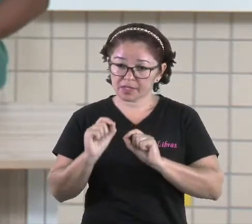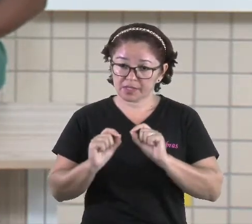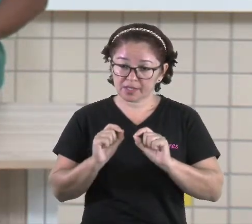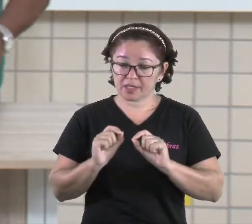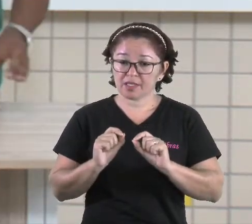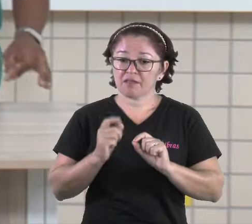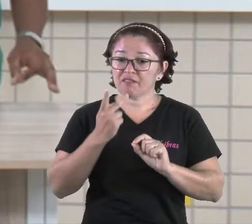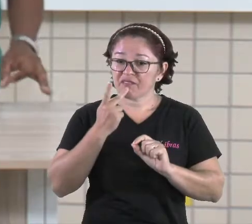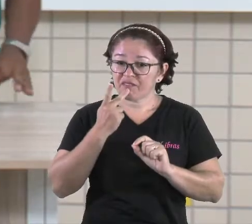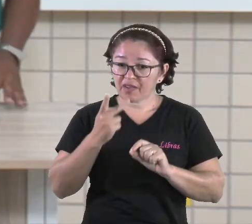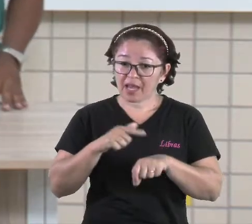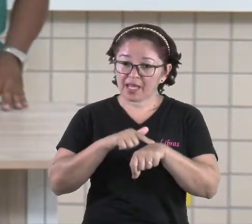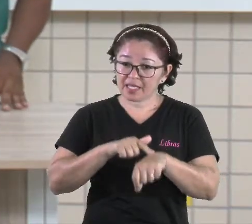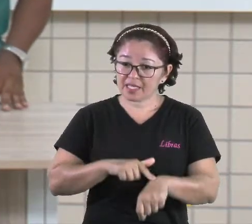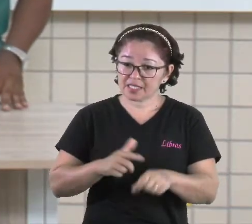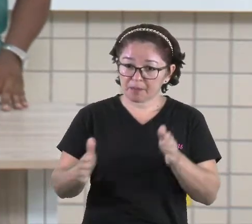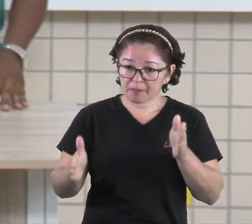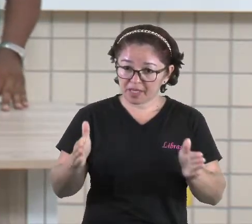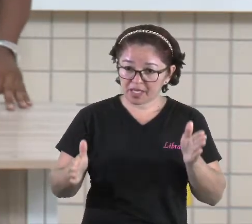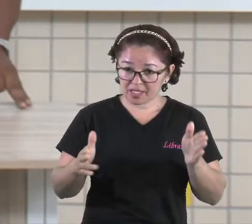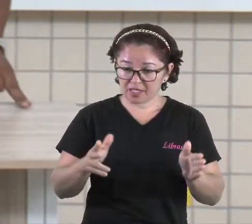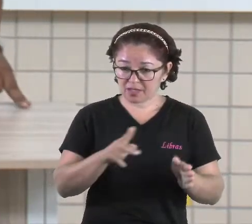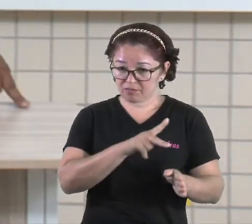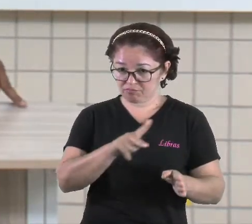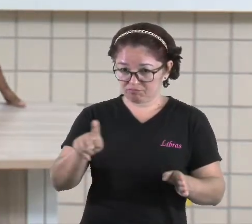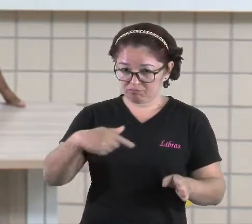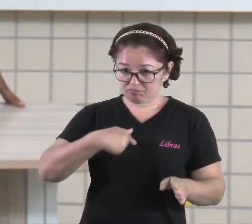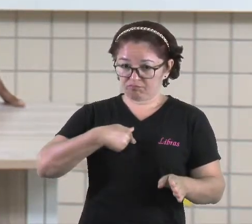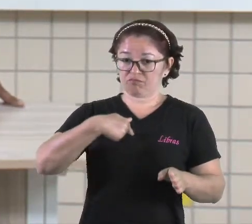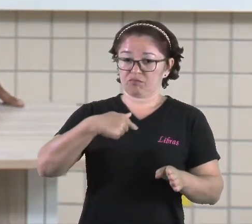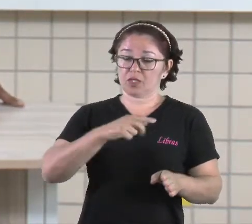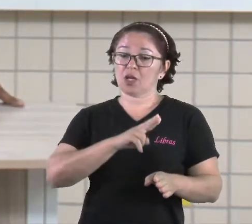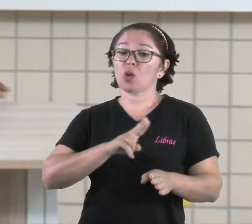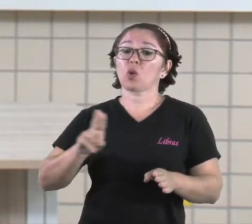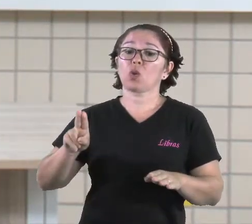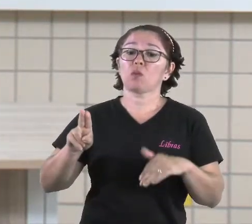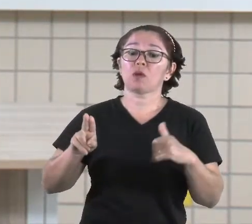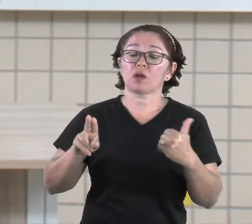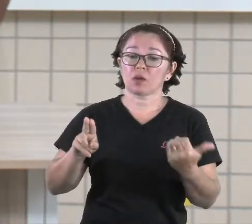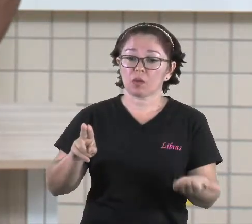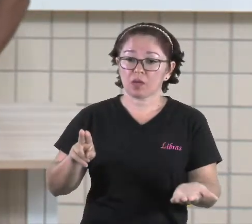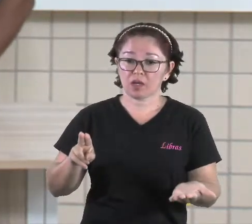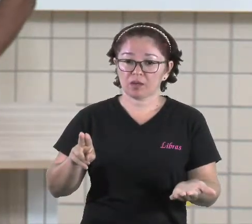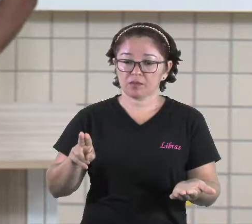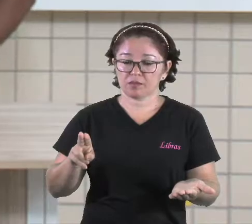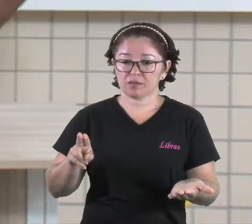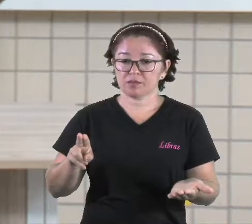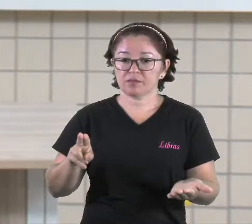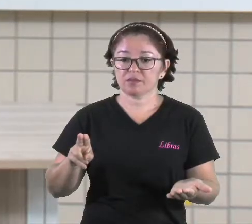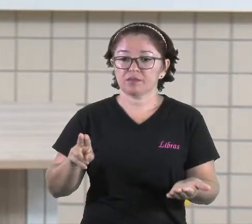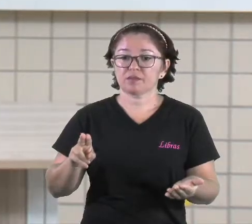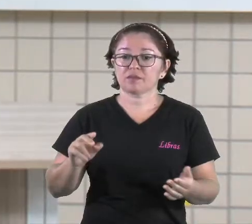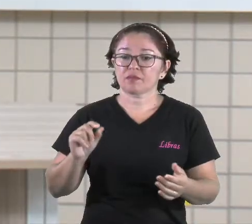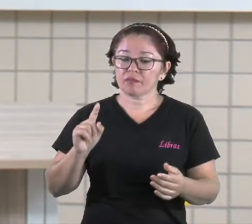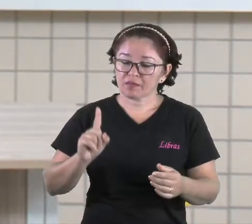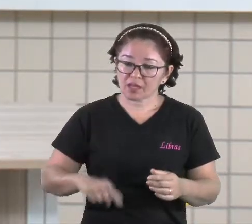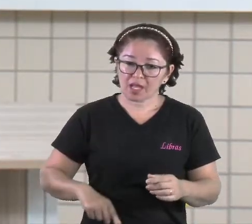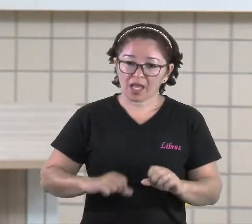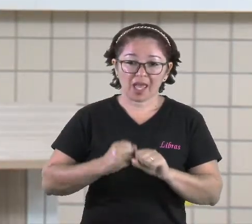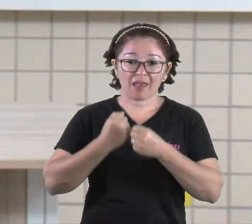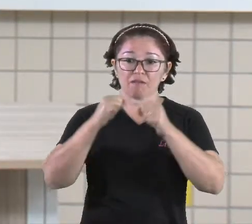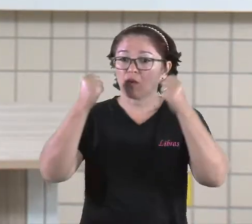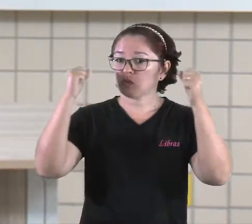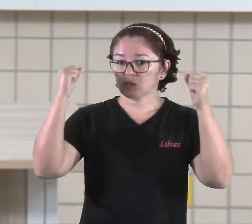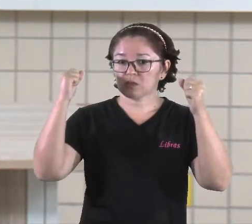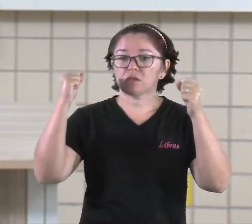esse período da história brasileira, esses fatos ocorridos em 1930, de Revolução de 30,